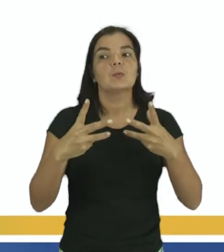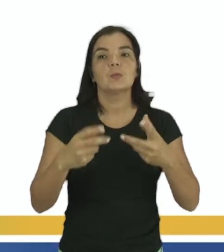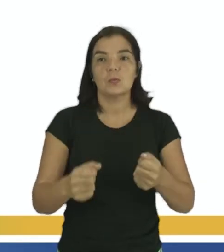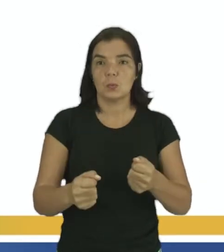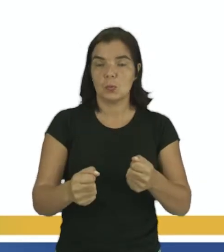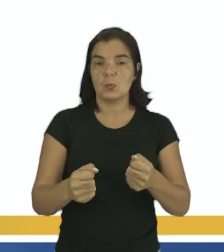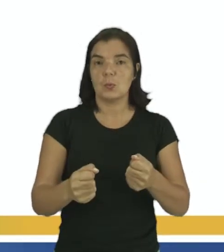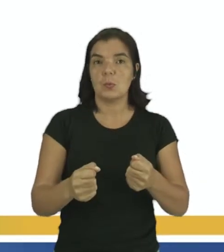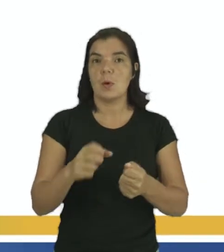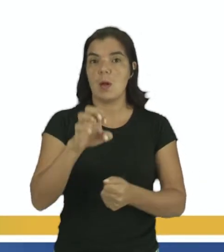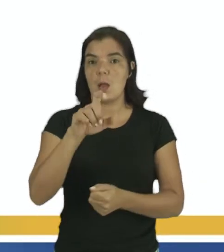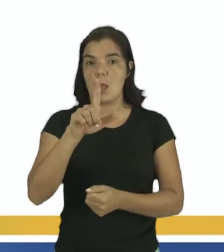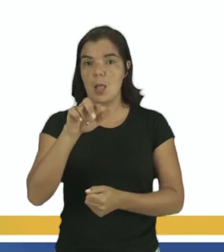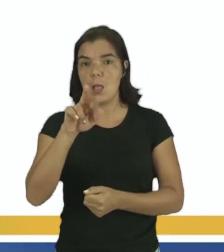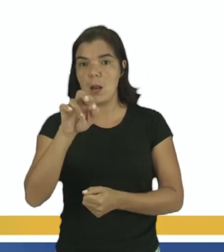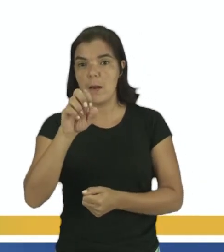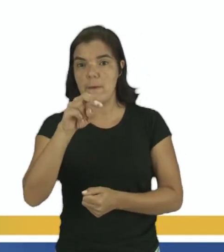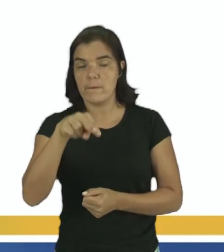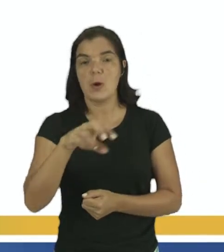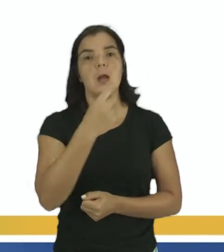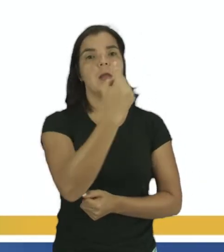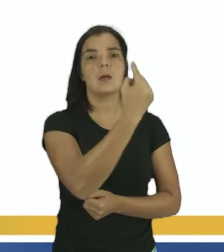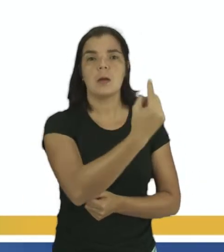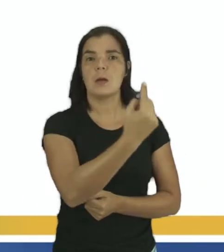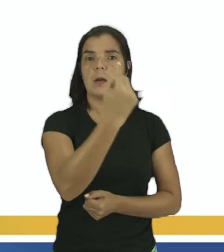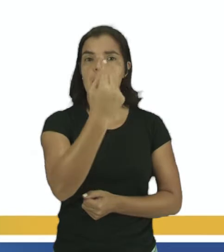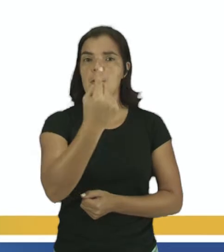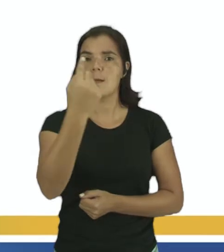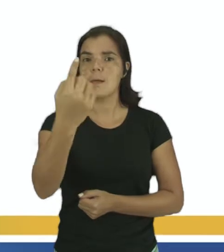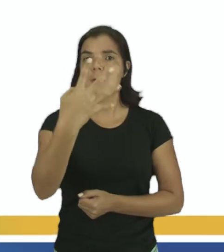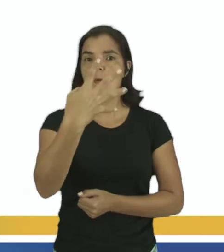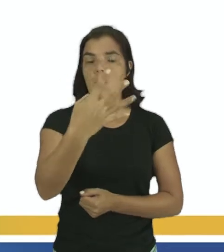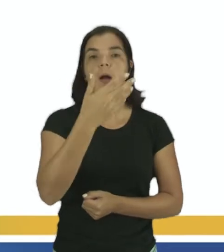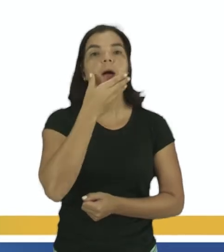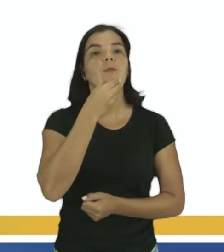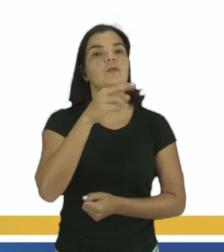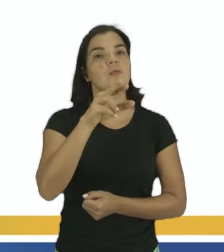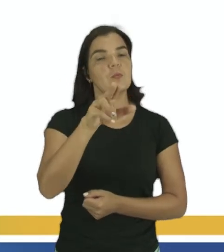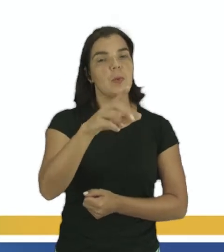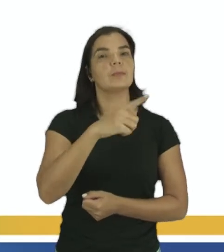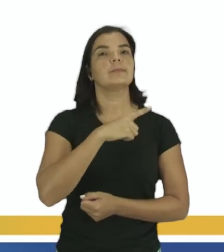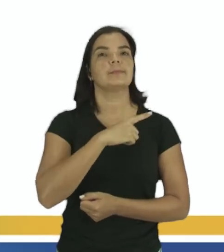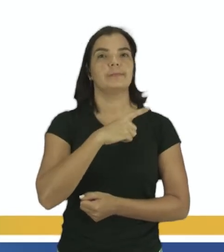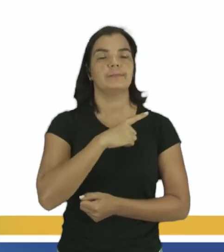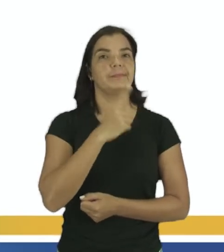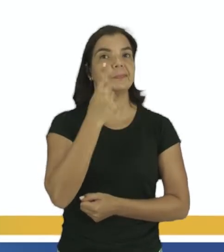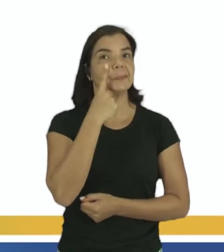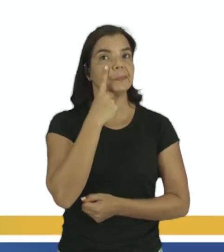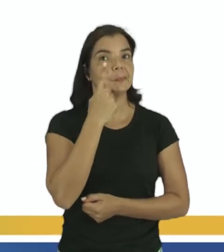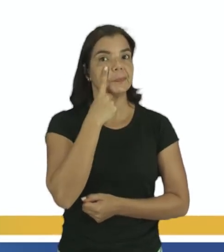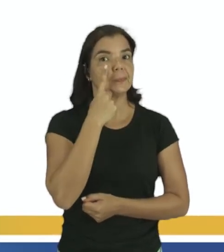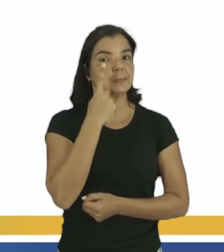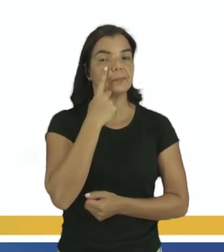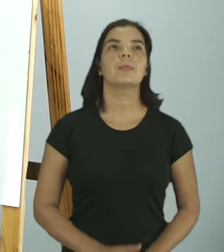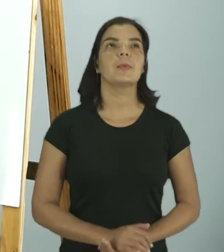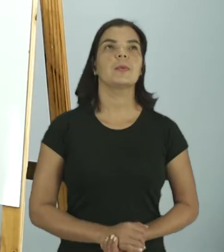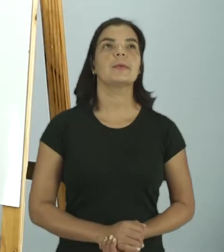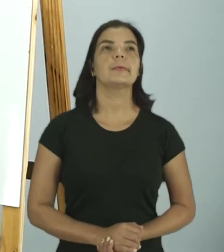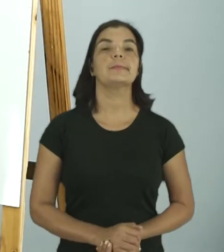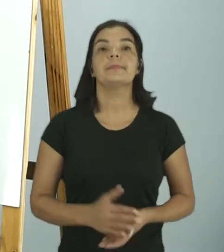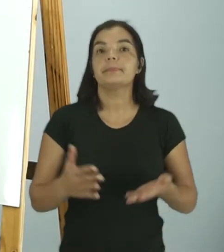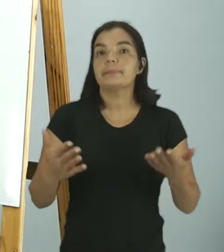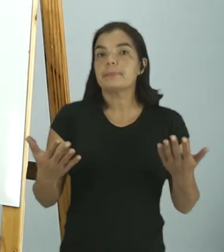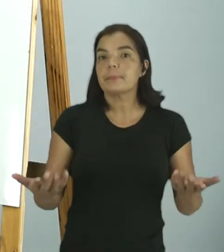todo ele Van e cada um de seus quatro irmãos ficaram agora Observe aqui comigo